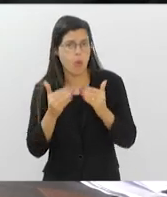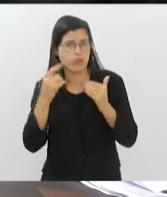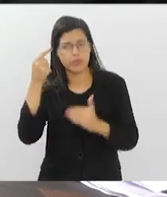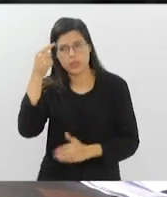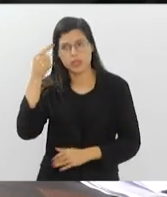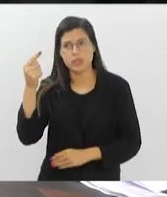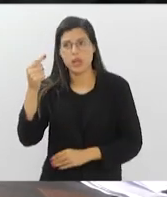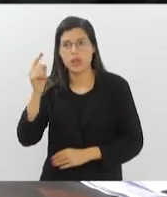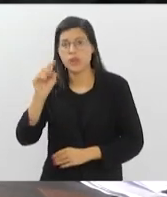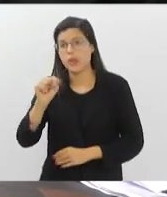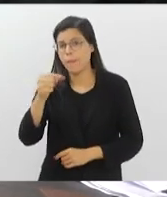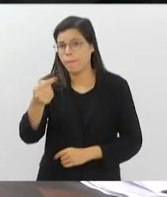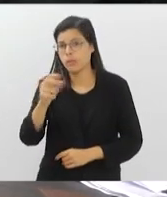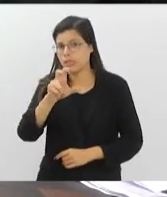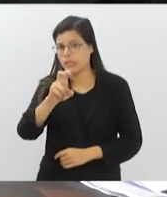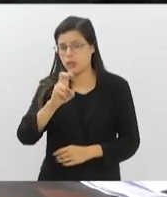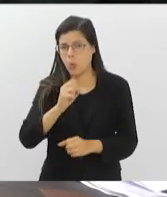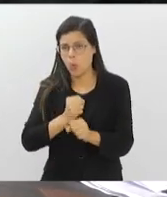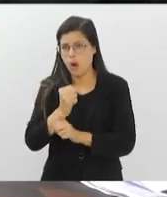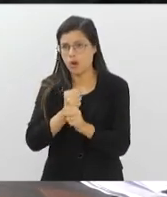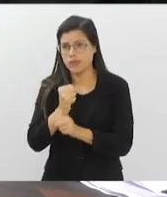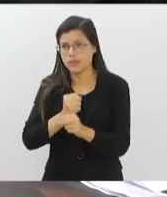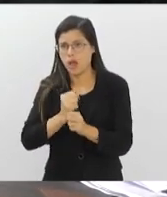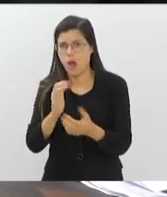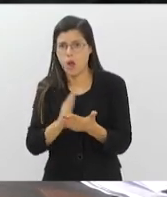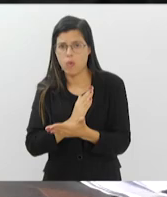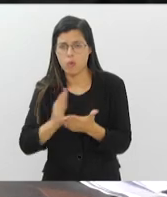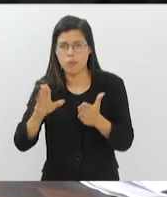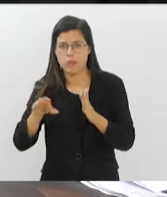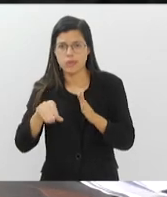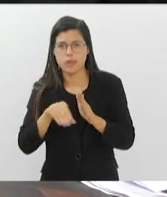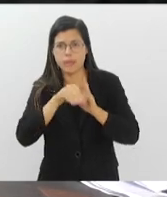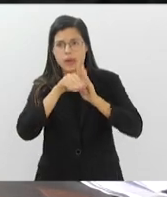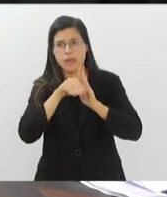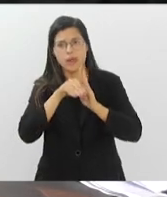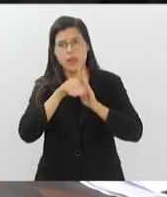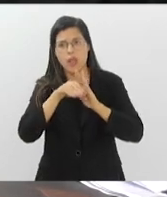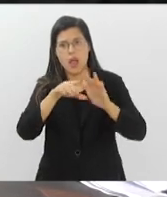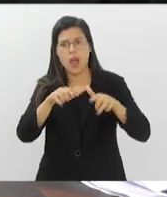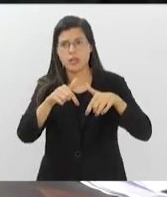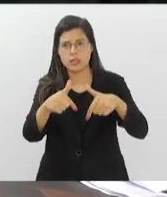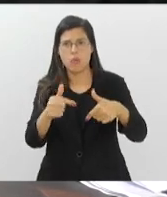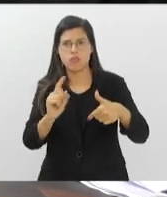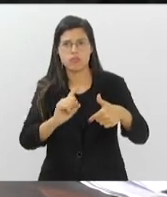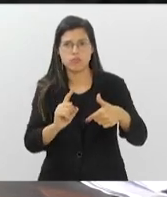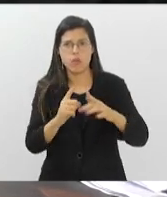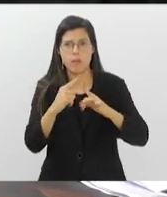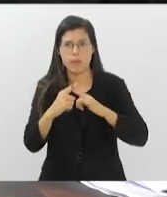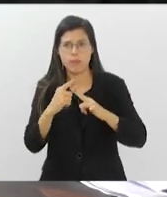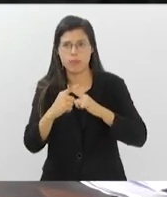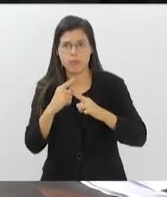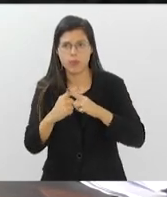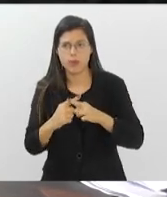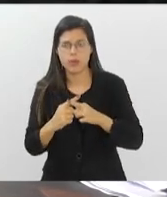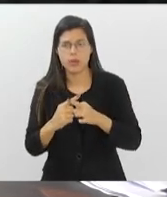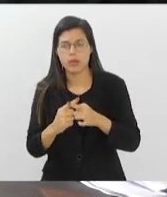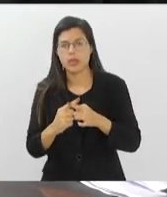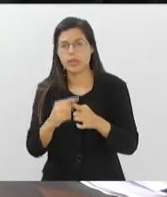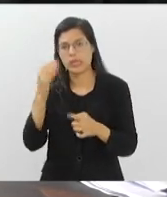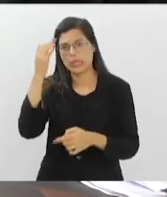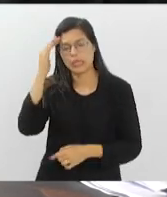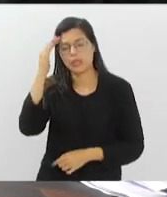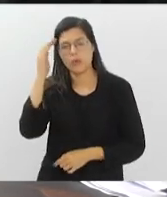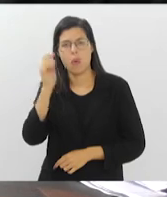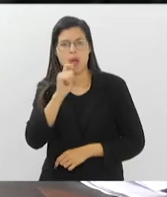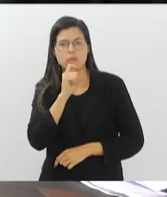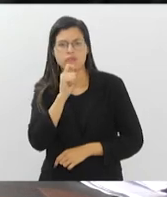sentido, depois de 5 anos, algumas emendas não serem executadas porque se entendeu que ainda não